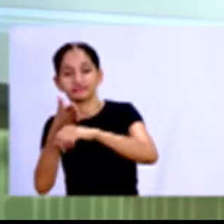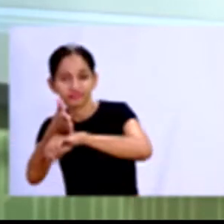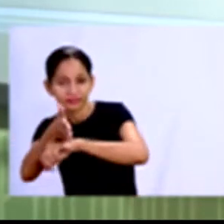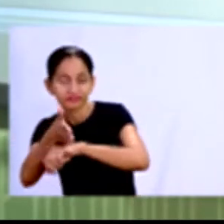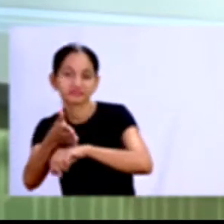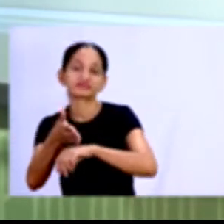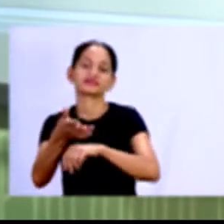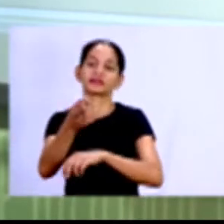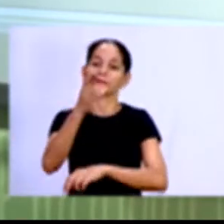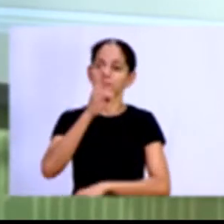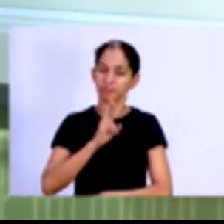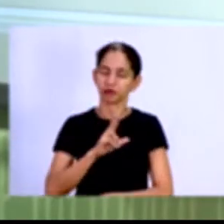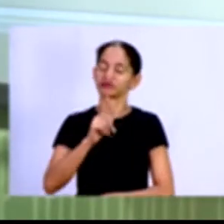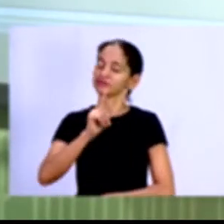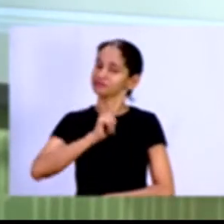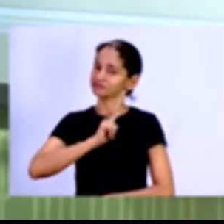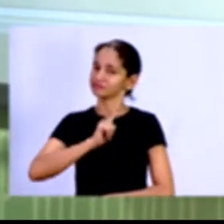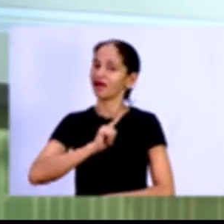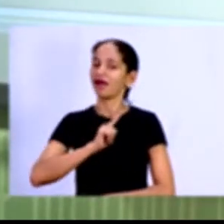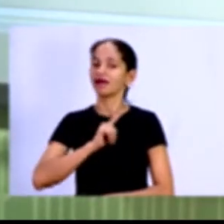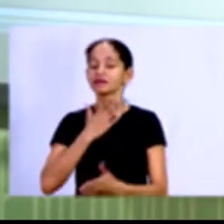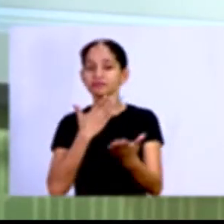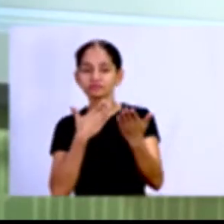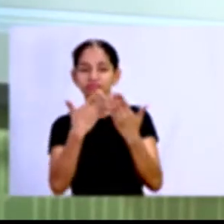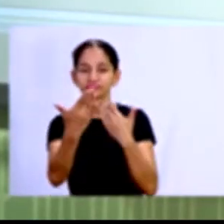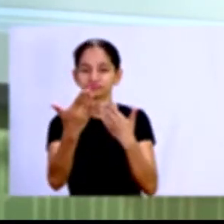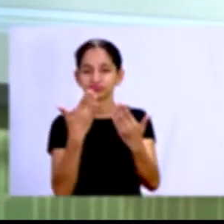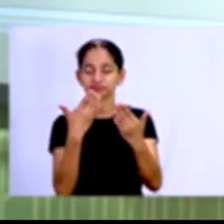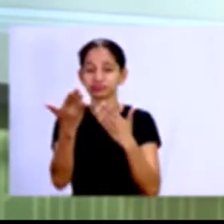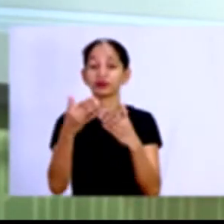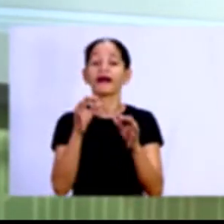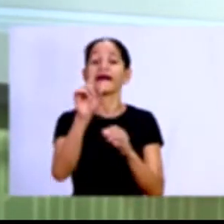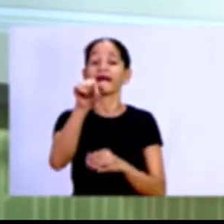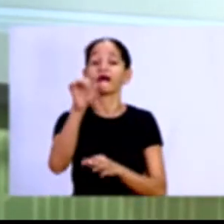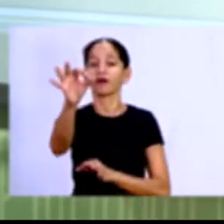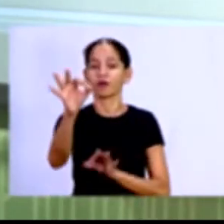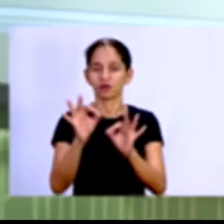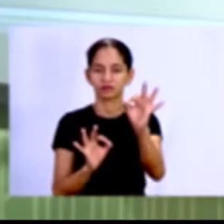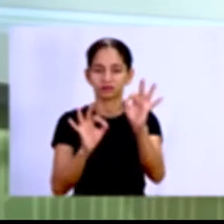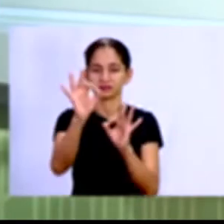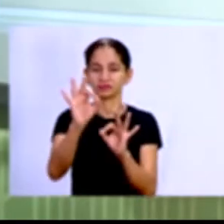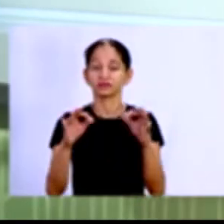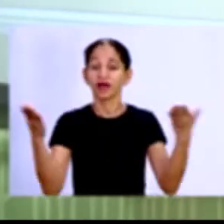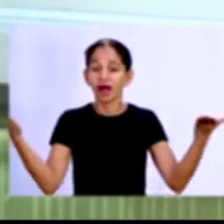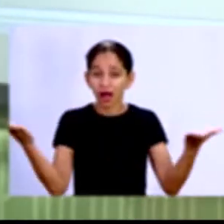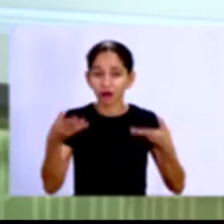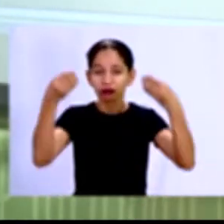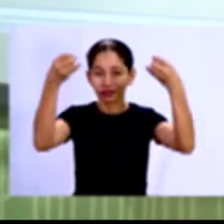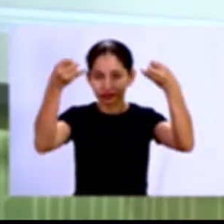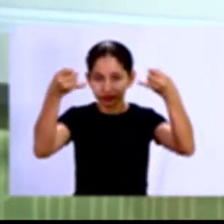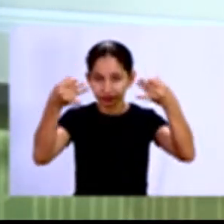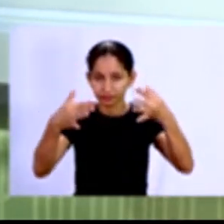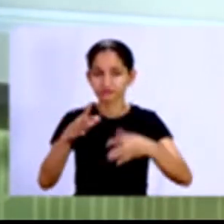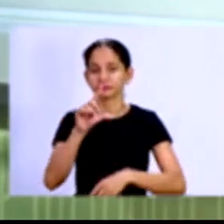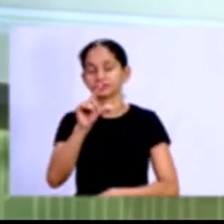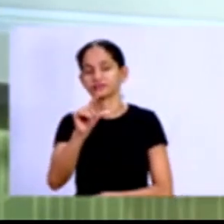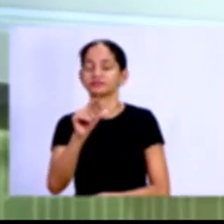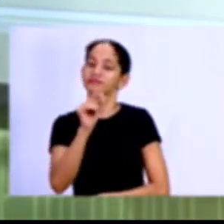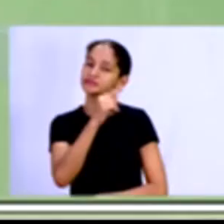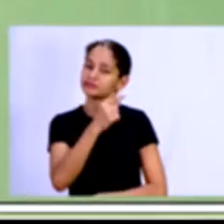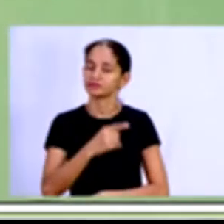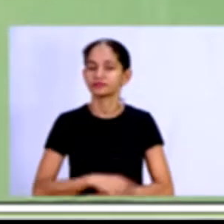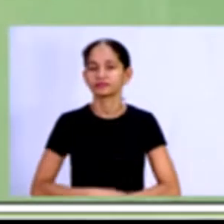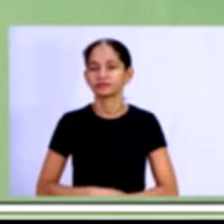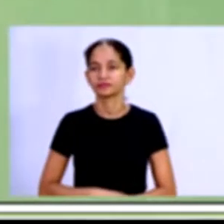busque, que você tenha esse tipo de organização, que é o que nós vamos falar agora, sobre essa